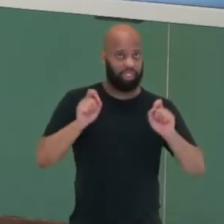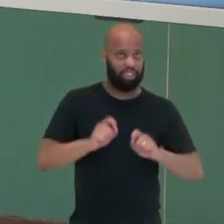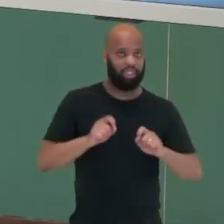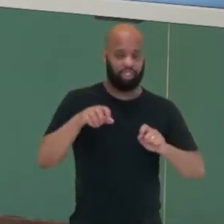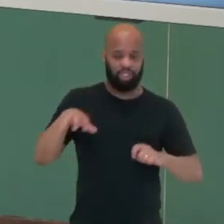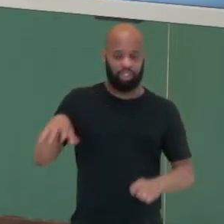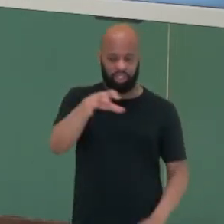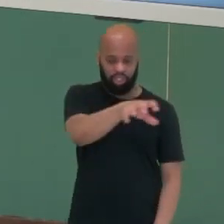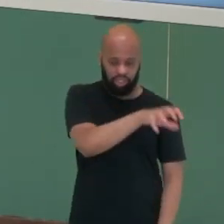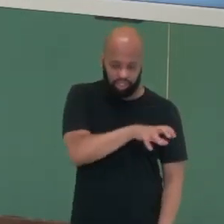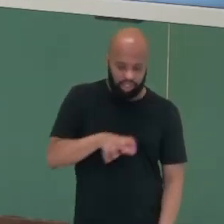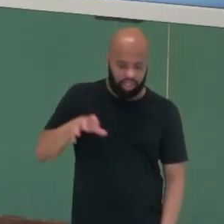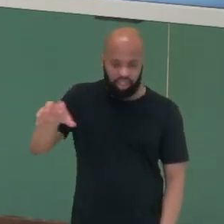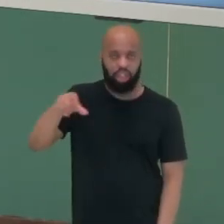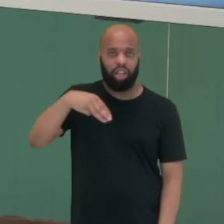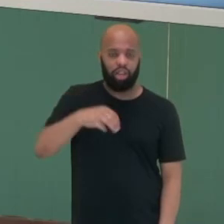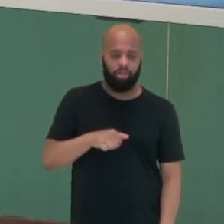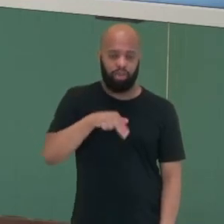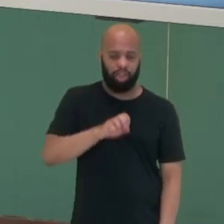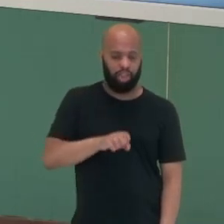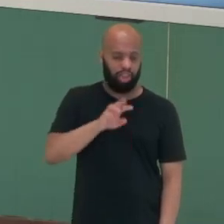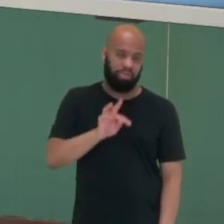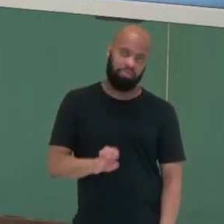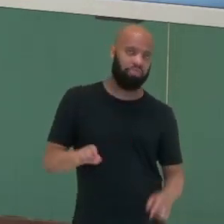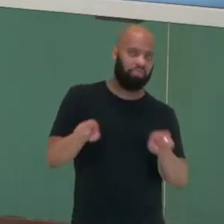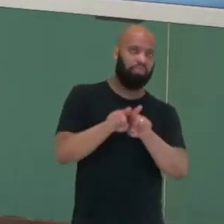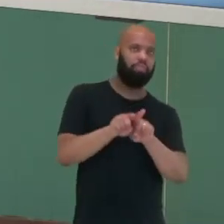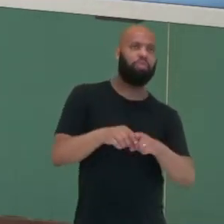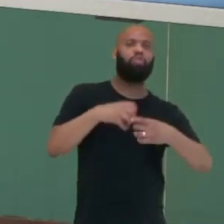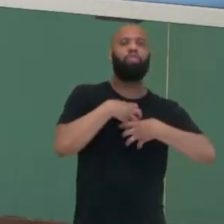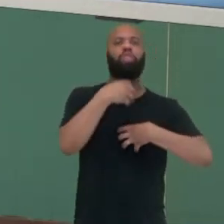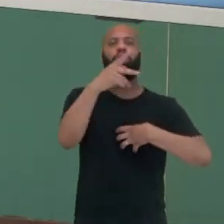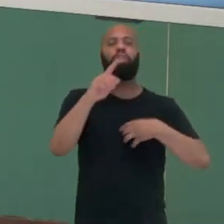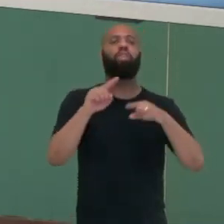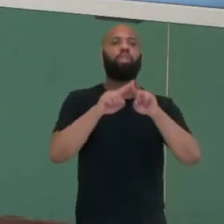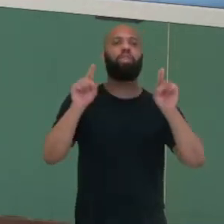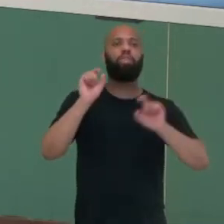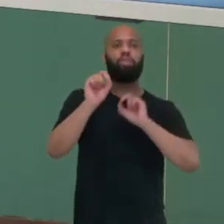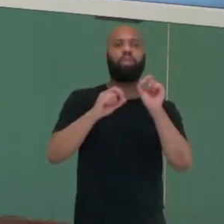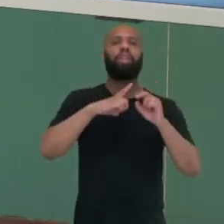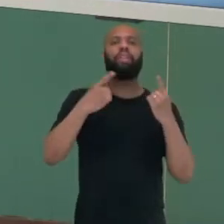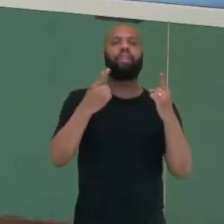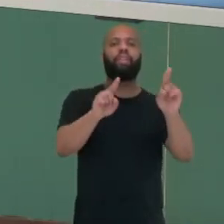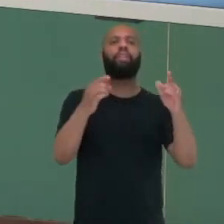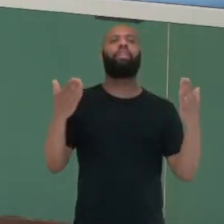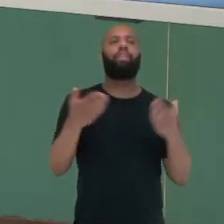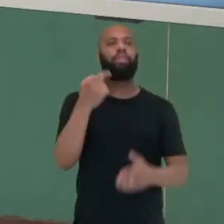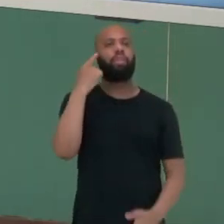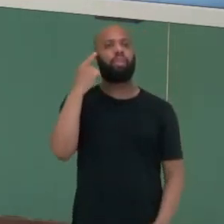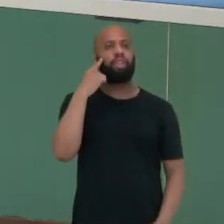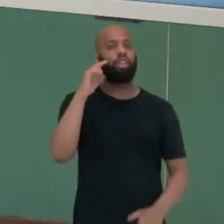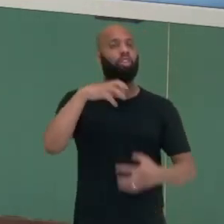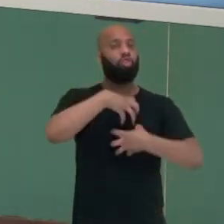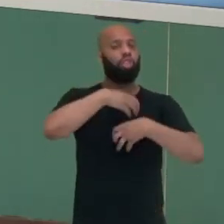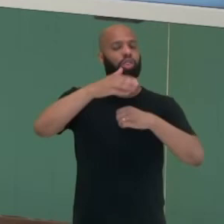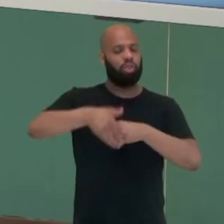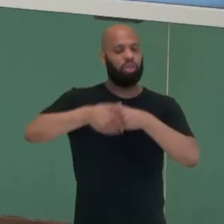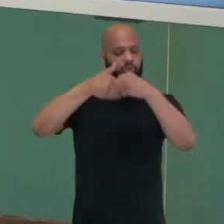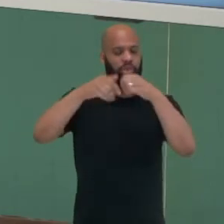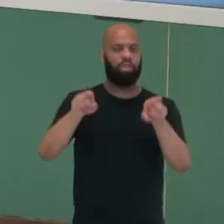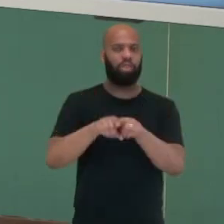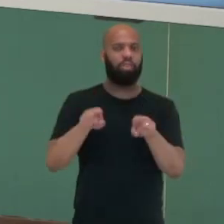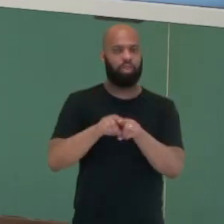maquete de um imóvel que você queira construir com a sua cara, mas pense vou te dar o desafio de pensar